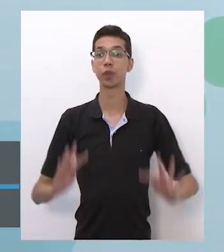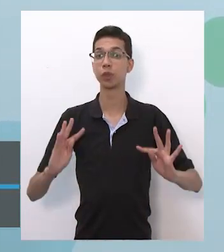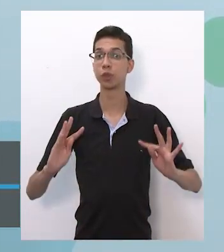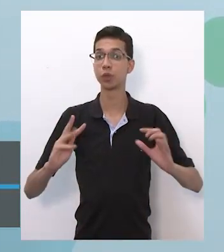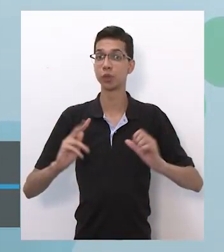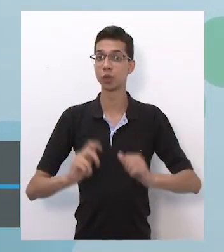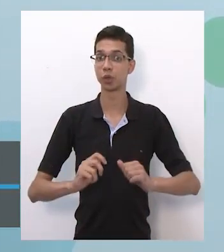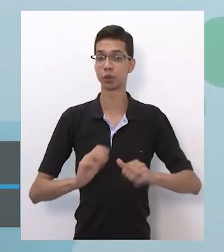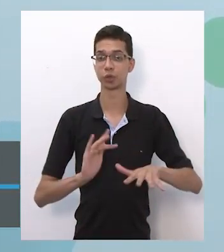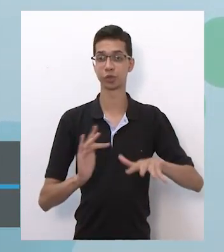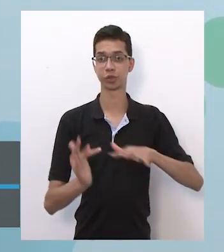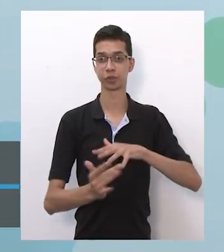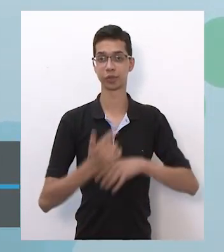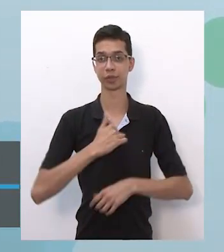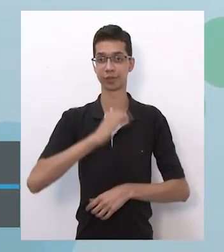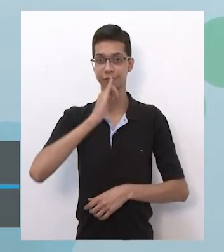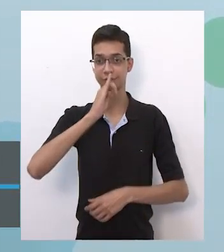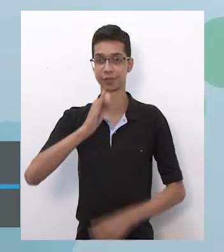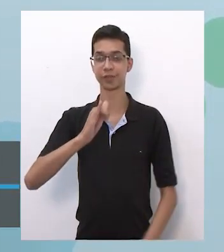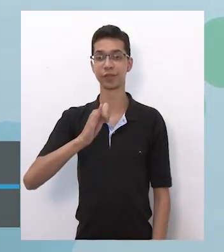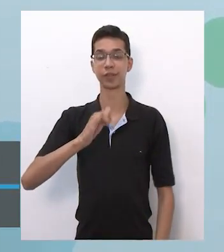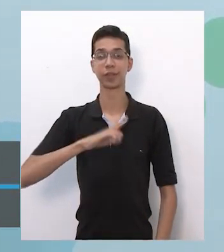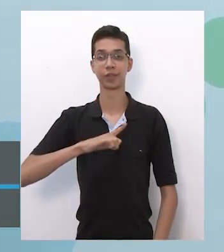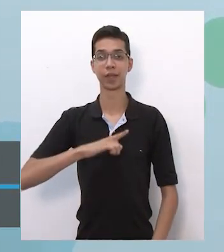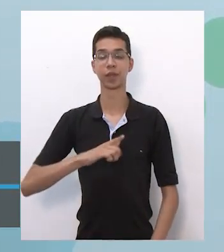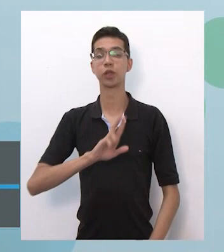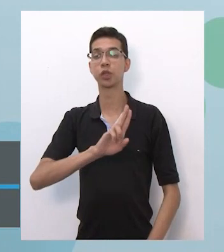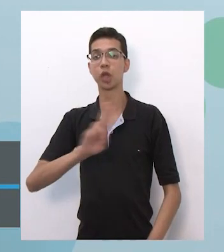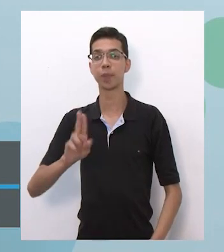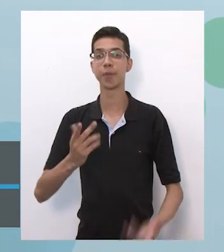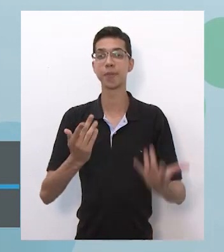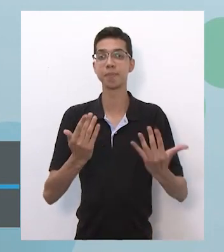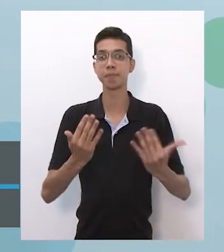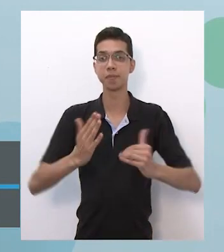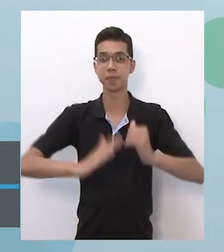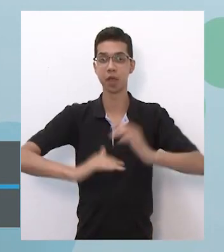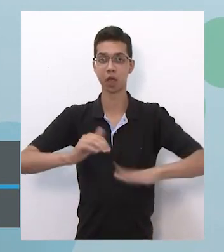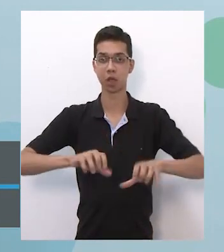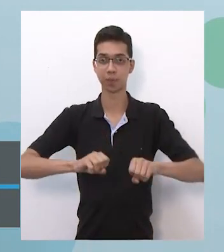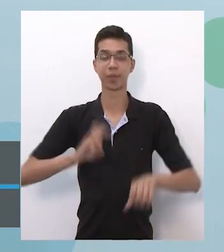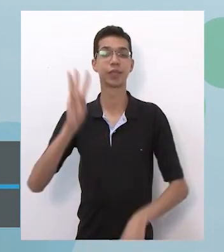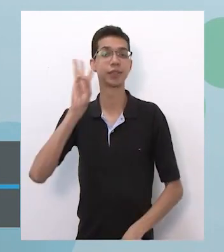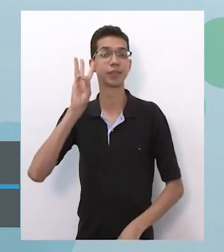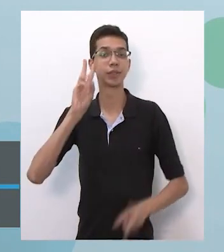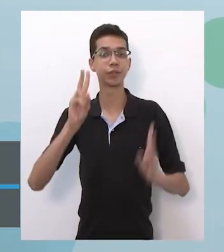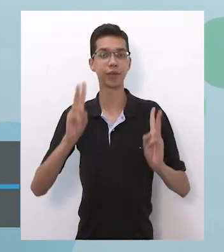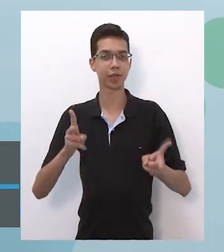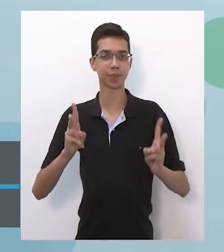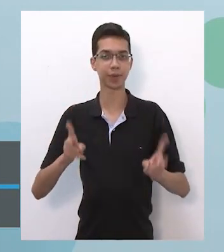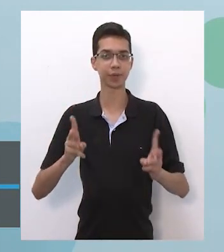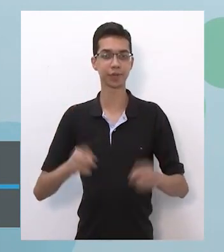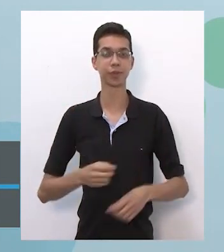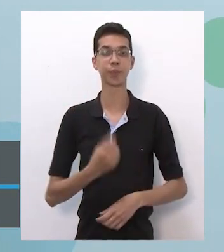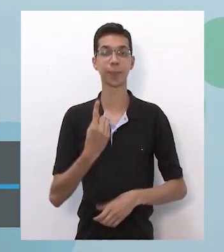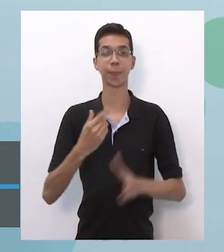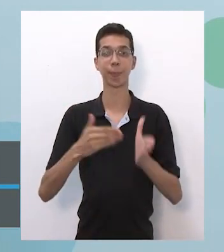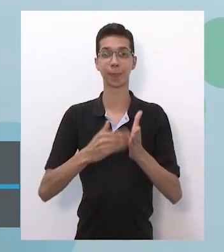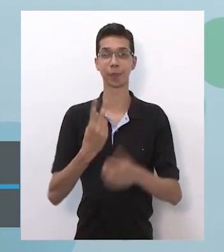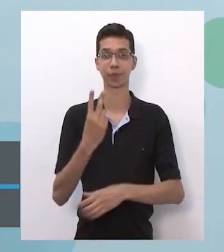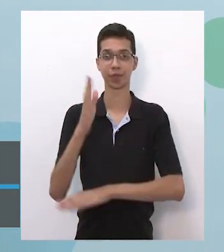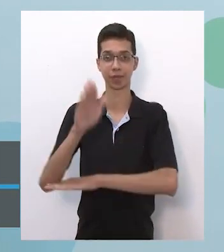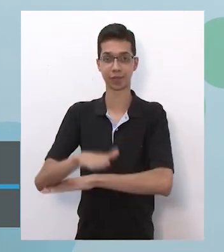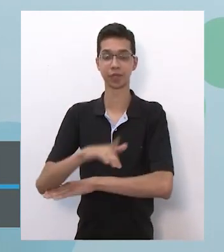nosso programa ele se chama Mão na Massa no CIEBP, ele é transmitido todas as terças-feiras, da 1 às 2 da tarde, ao